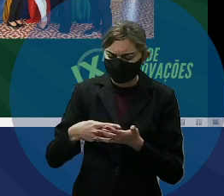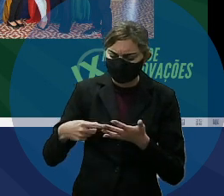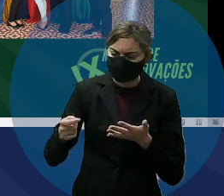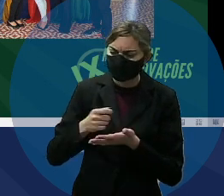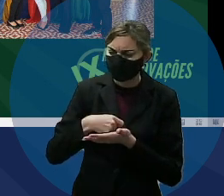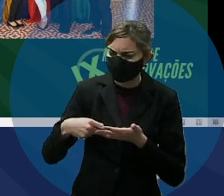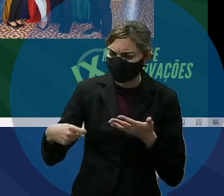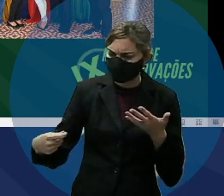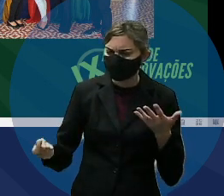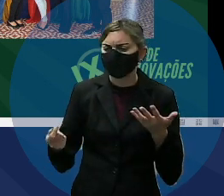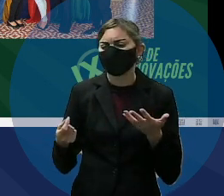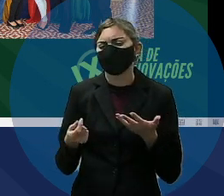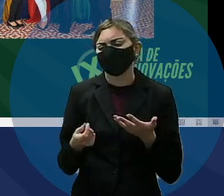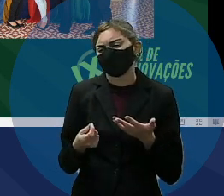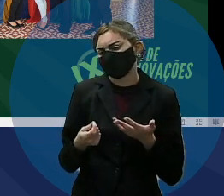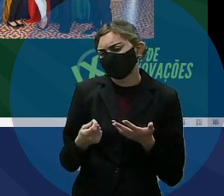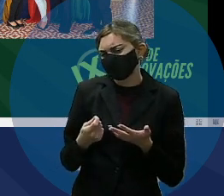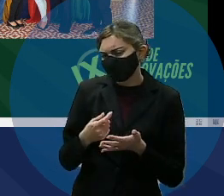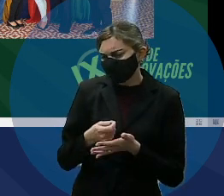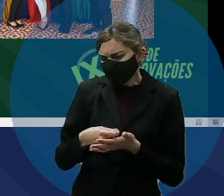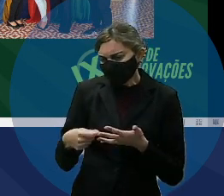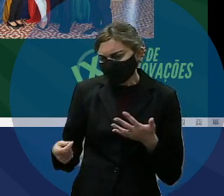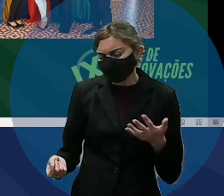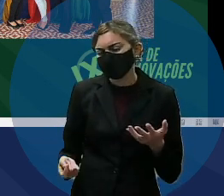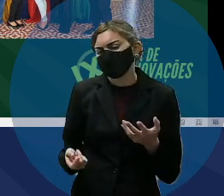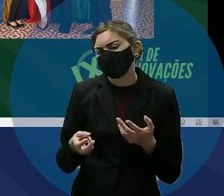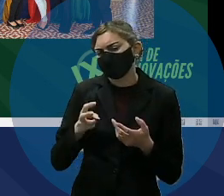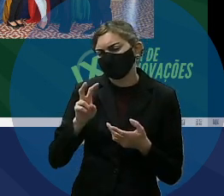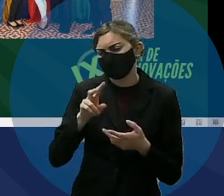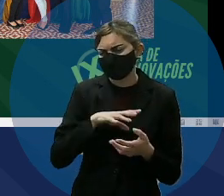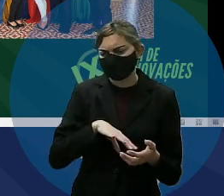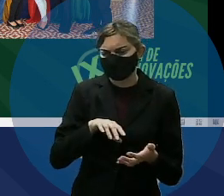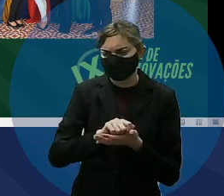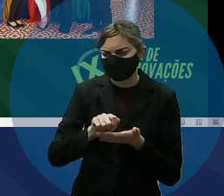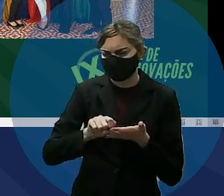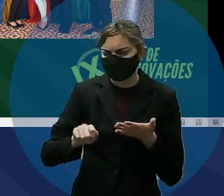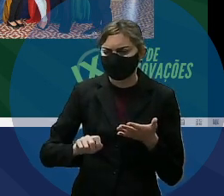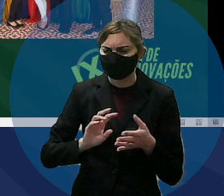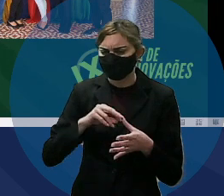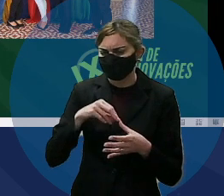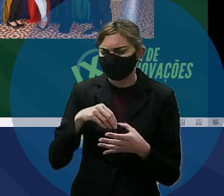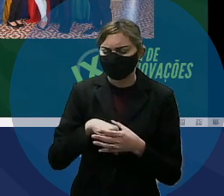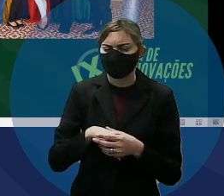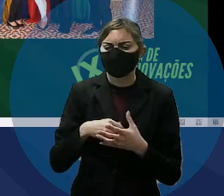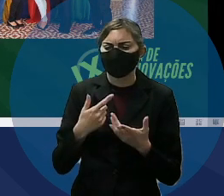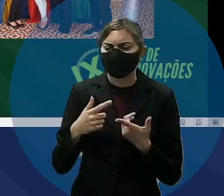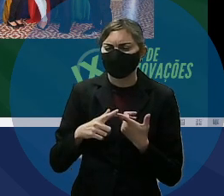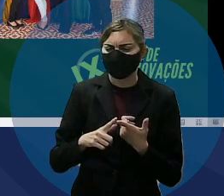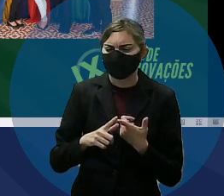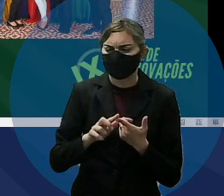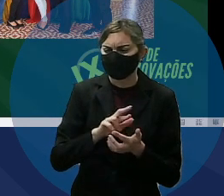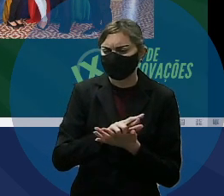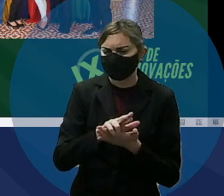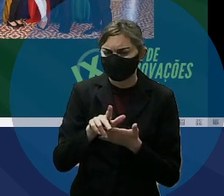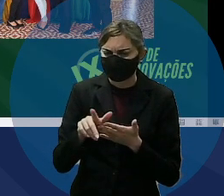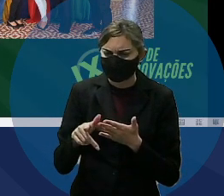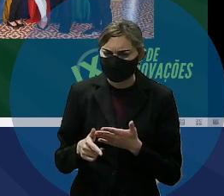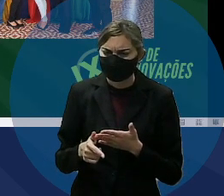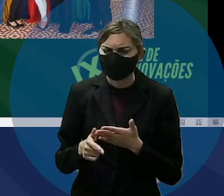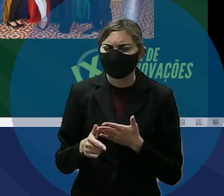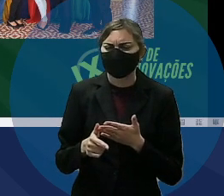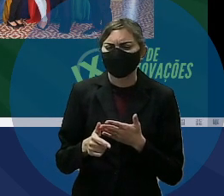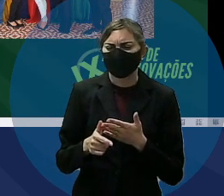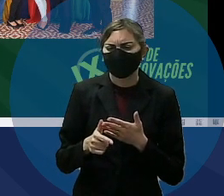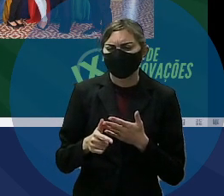matemático, ele tem que buscar o auxílio do professor de português, tem a dança, tem uma apresentação cultural, então ele tem que buscar o auxílio de